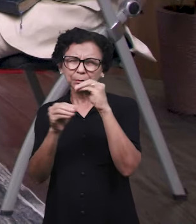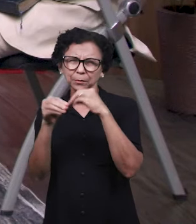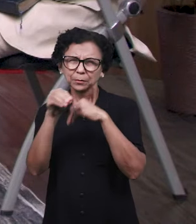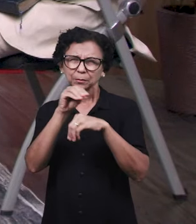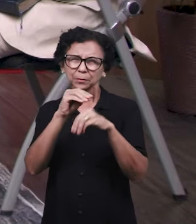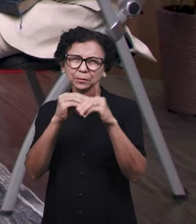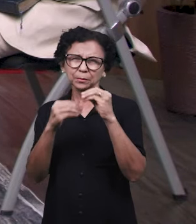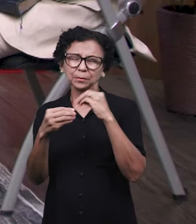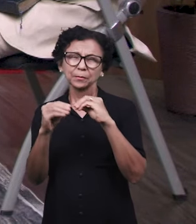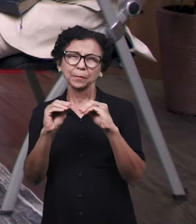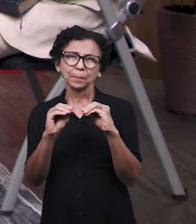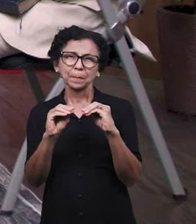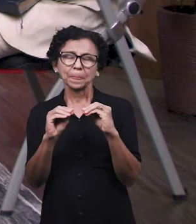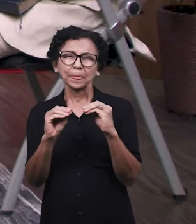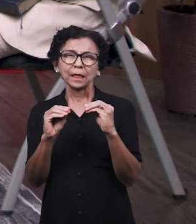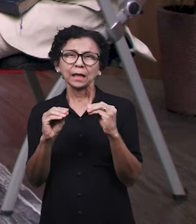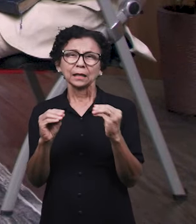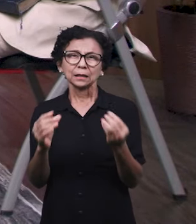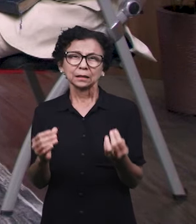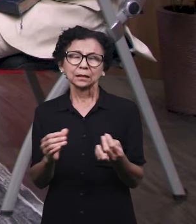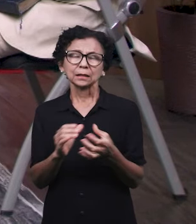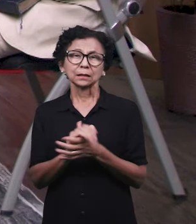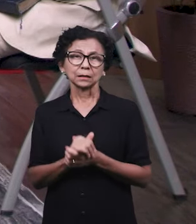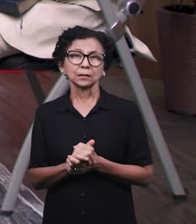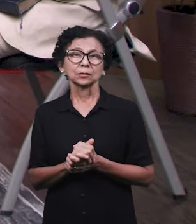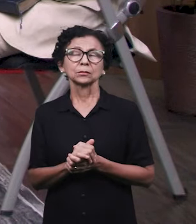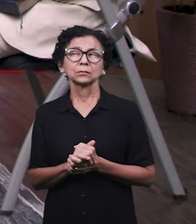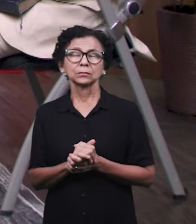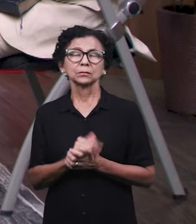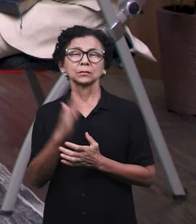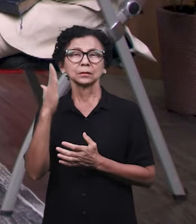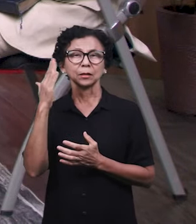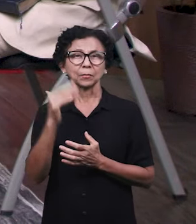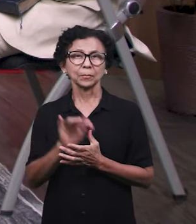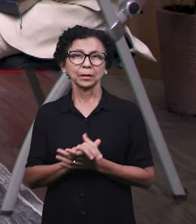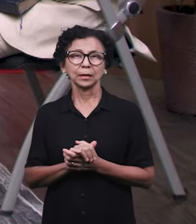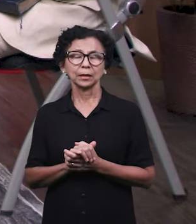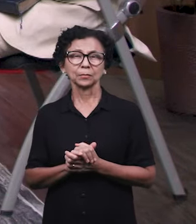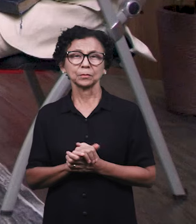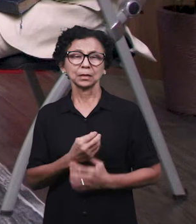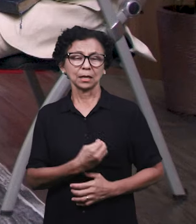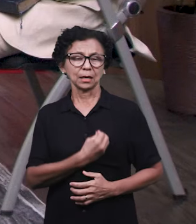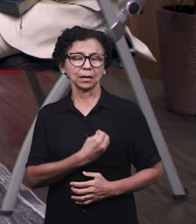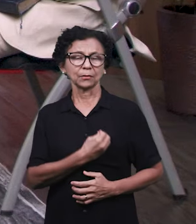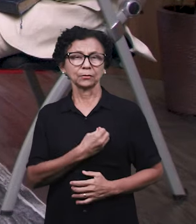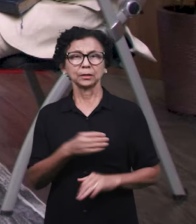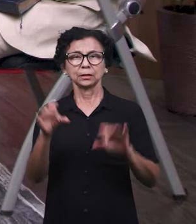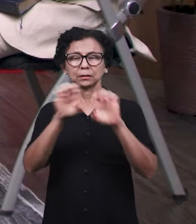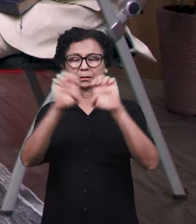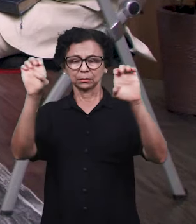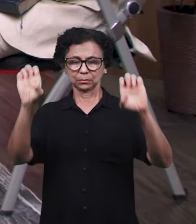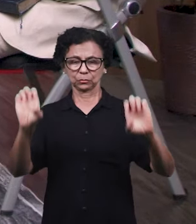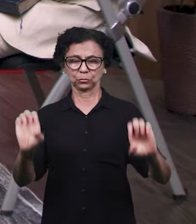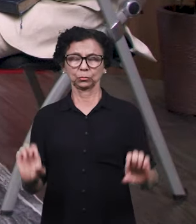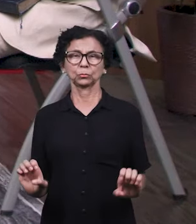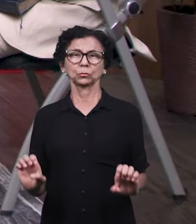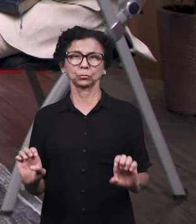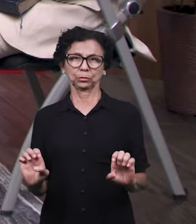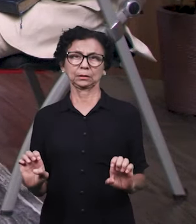da vida, e até para a constituição do corpo humano, elas são minúsculas. São microscópicas,